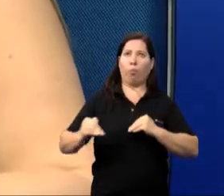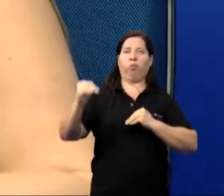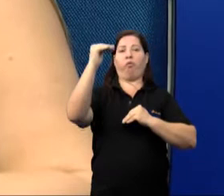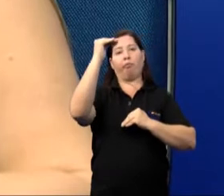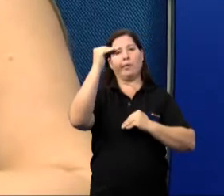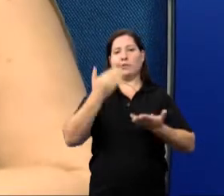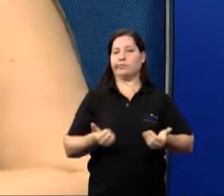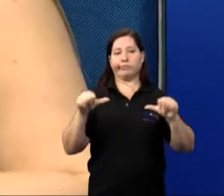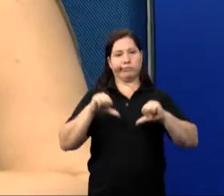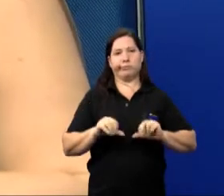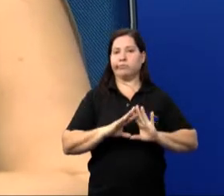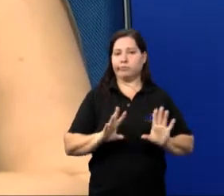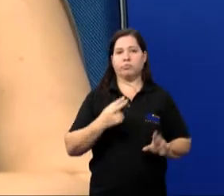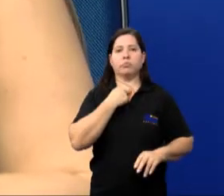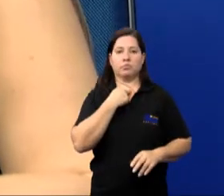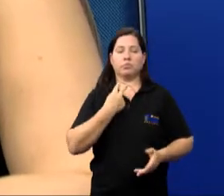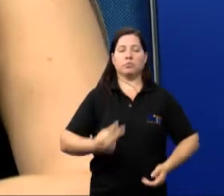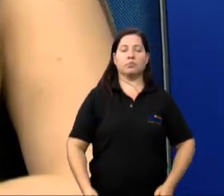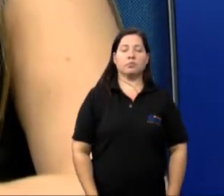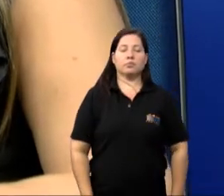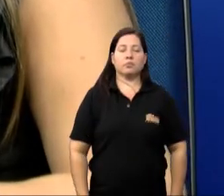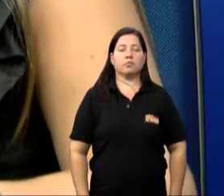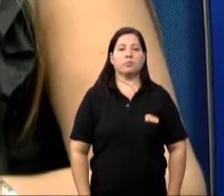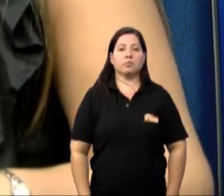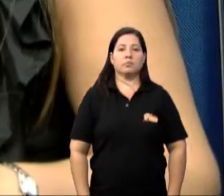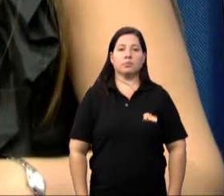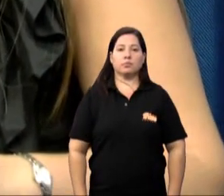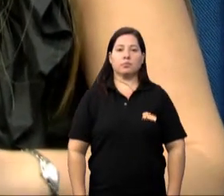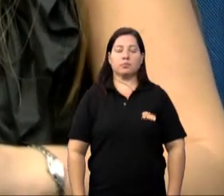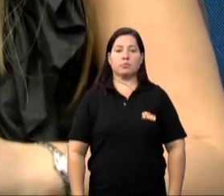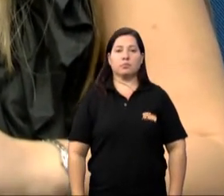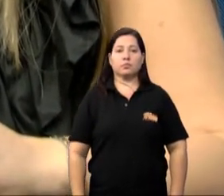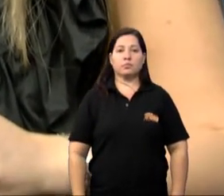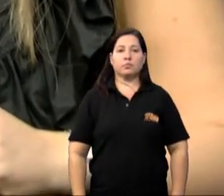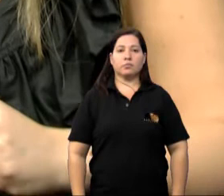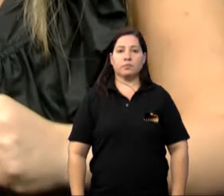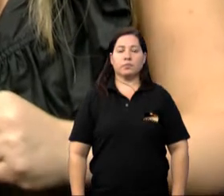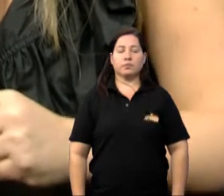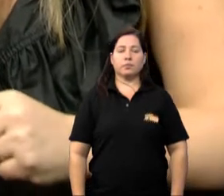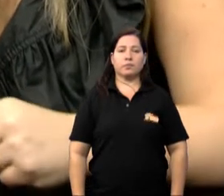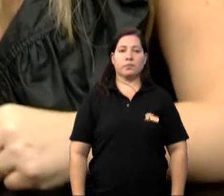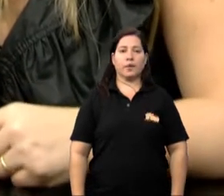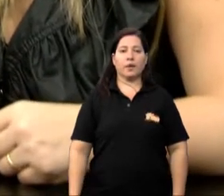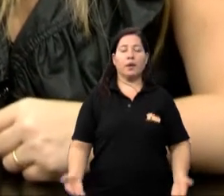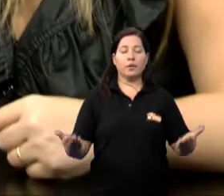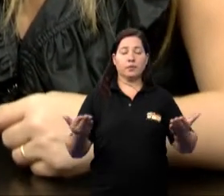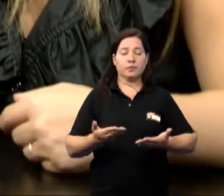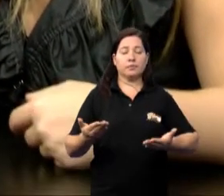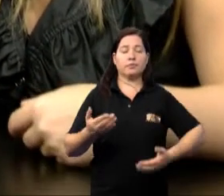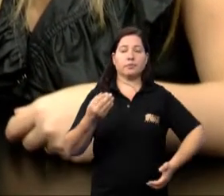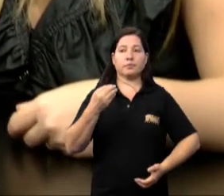mas nós podemos... Não sei se isso é possível, porque aqui eu estou tentando agora,